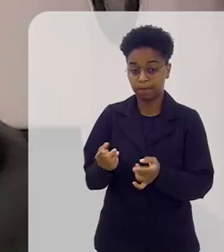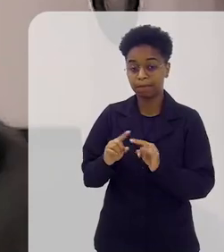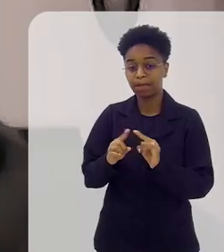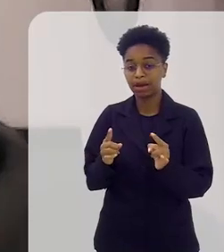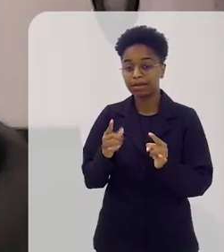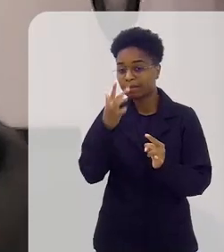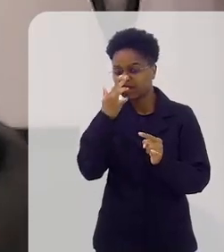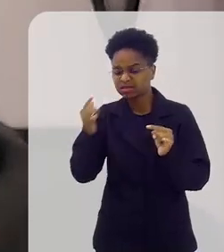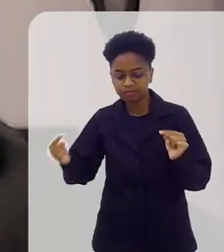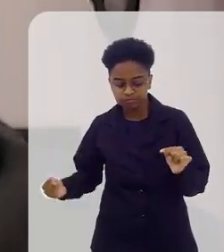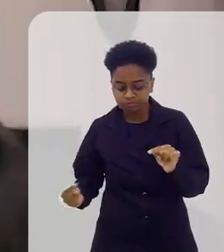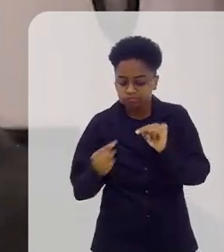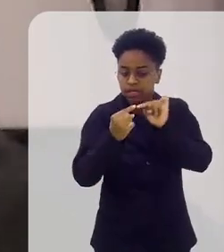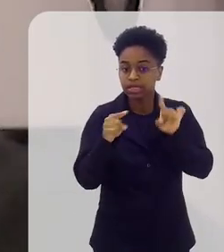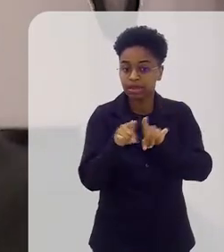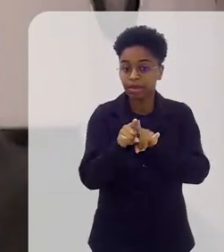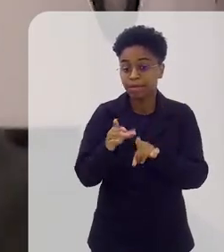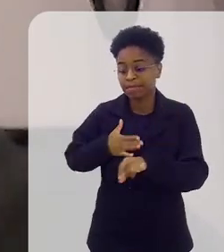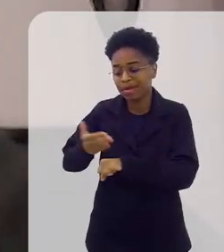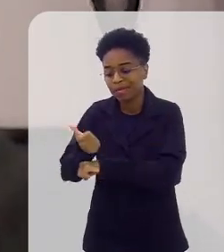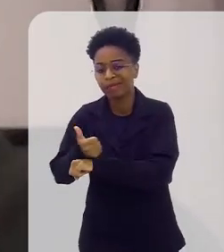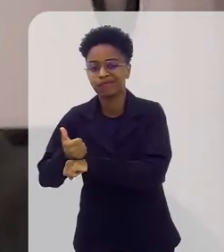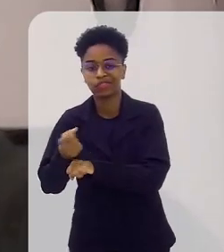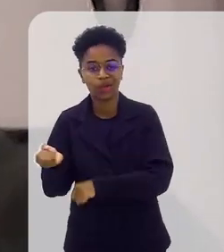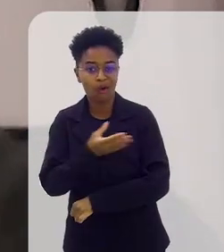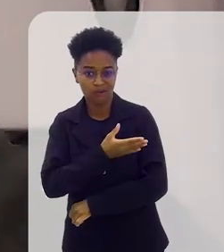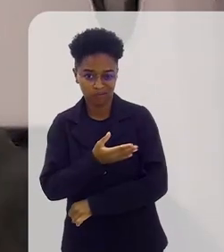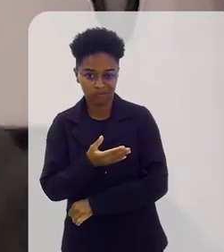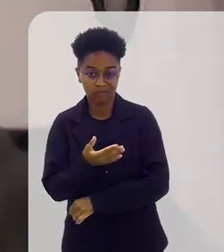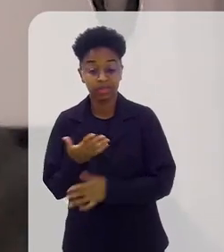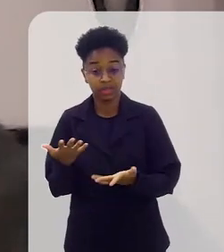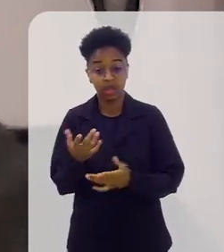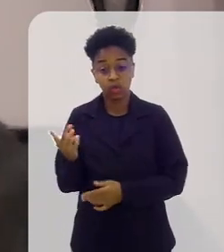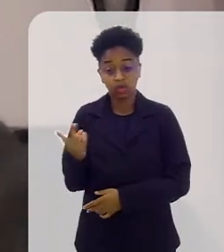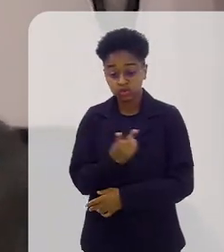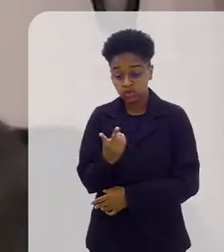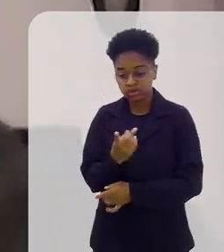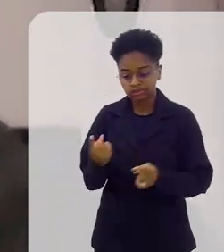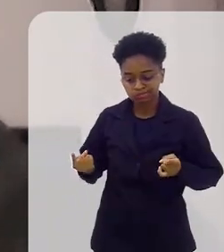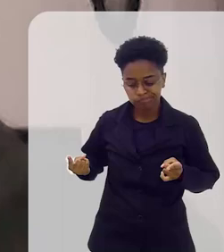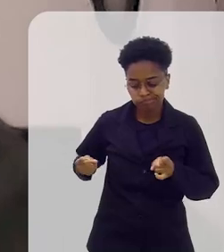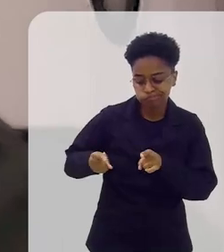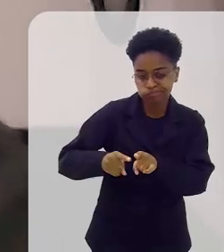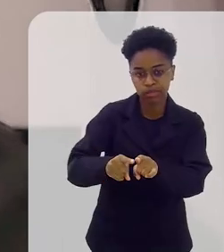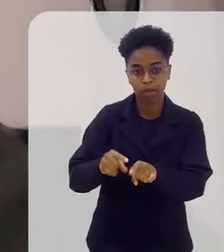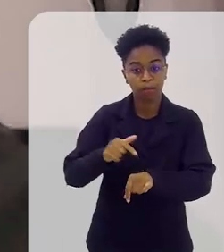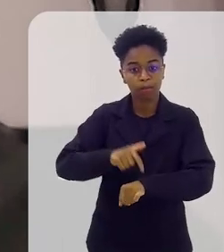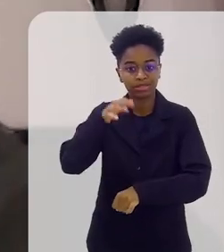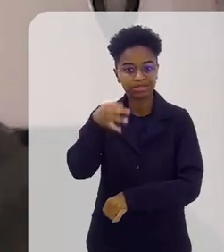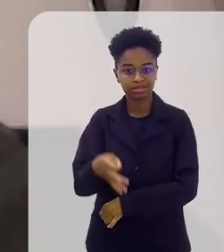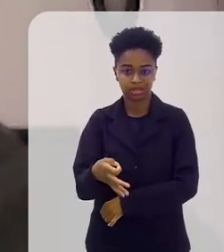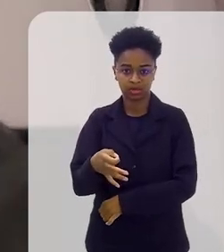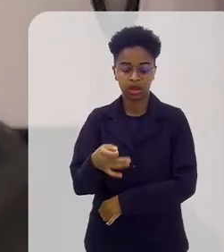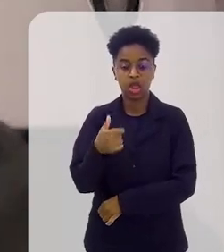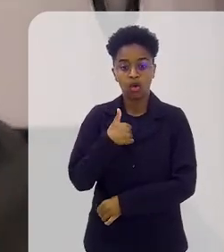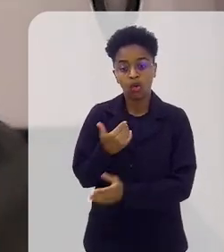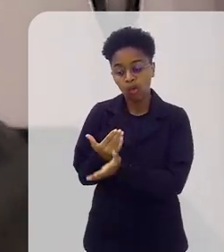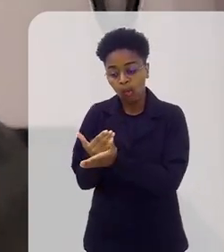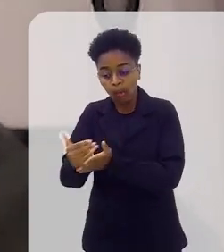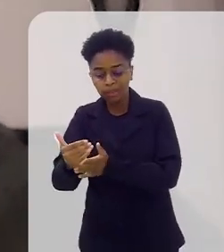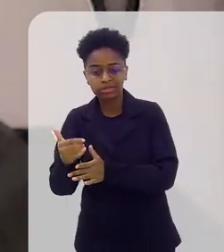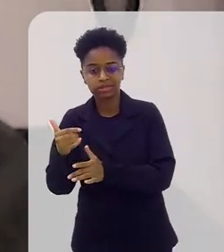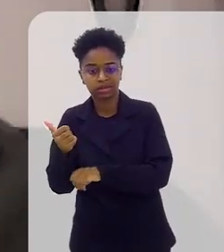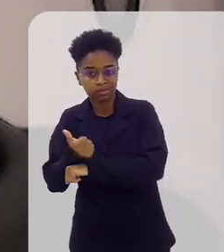nova e se confundiu com a minha carreira também, que era nova. Então, os dois caminhos se cruzaram no momento